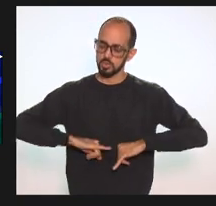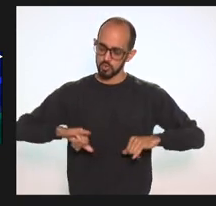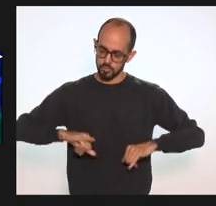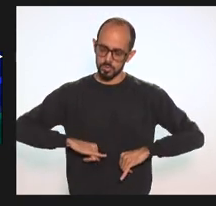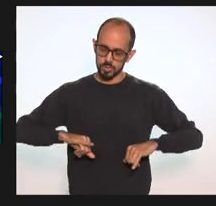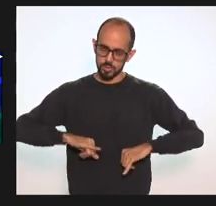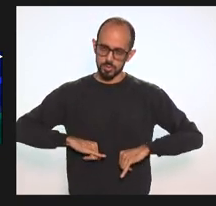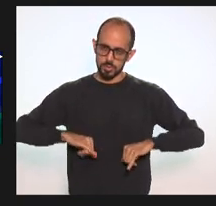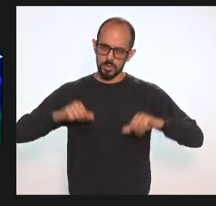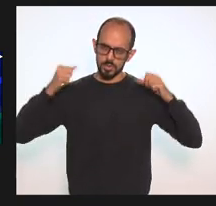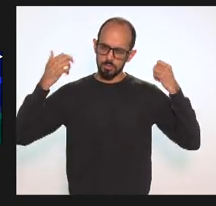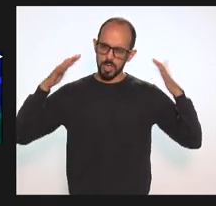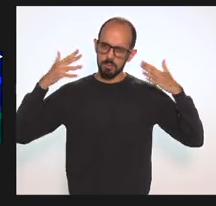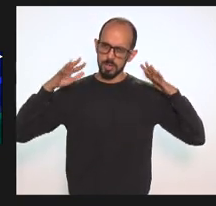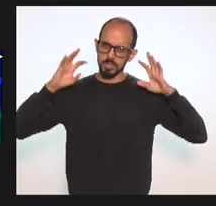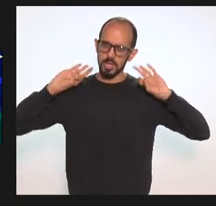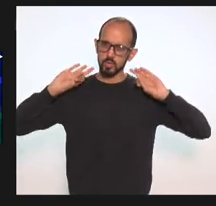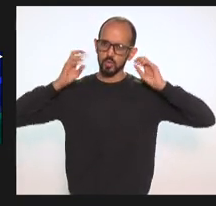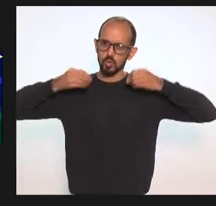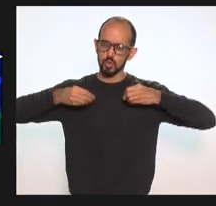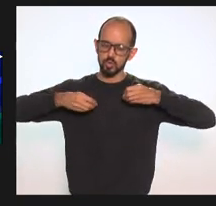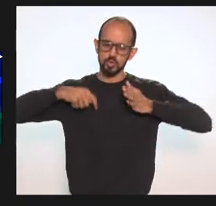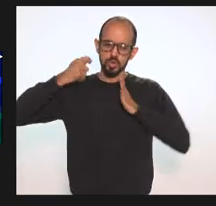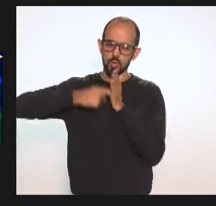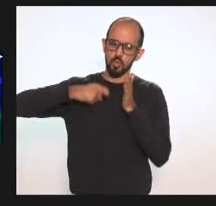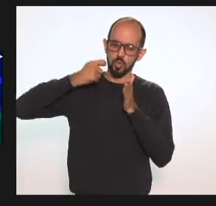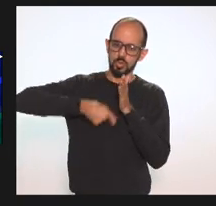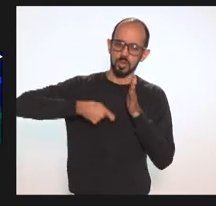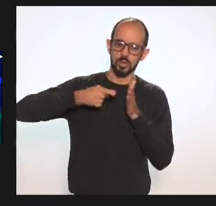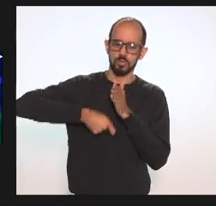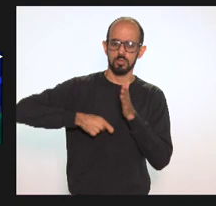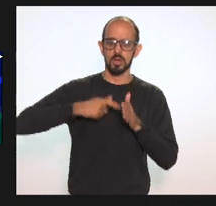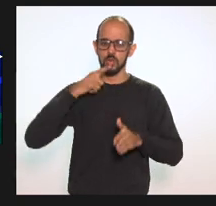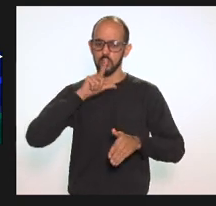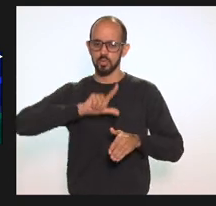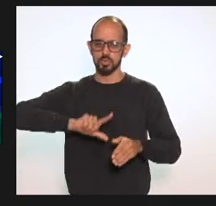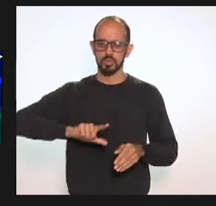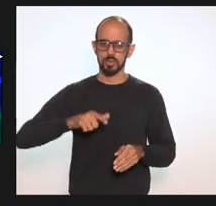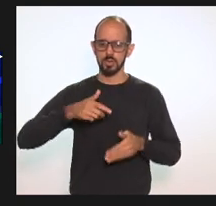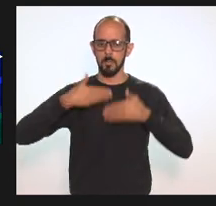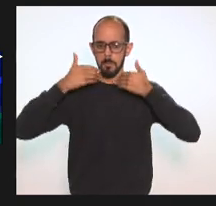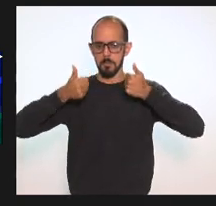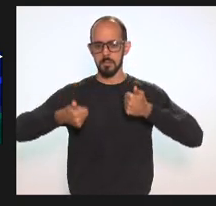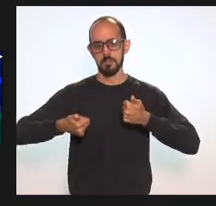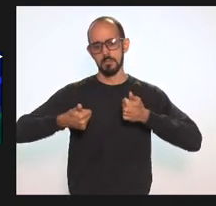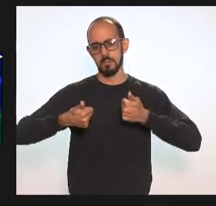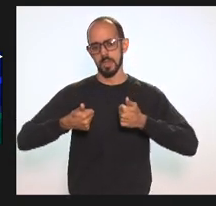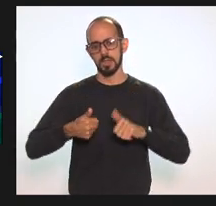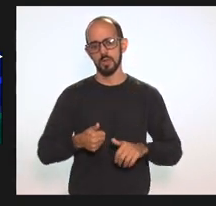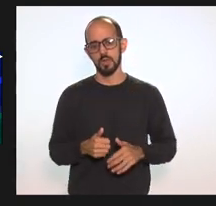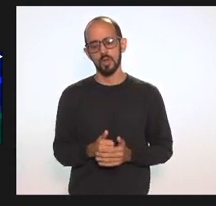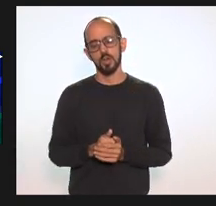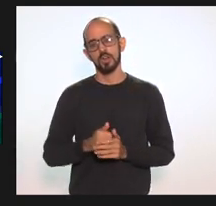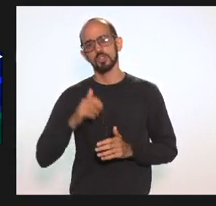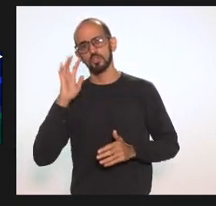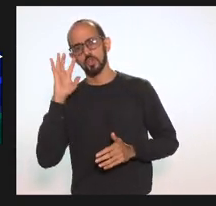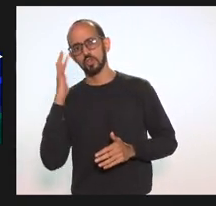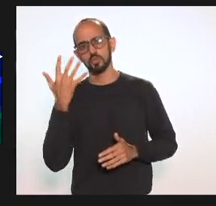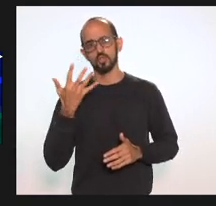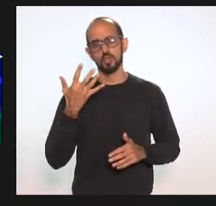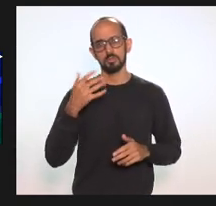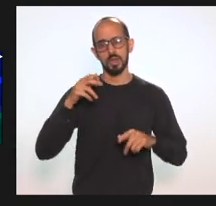todos que estão se empenhando ao máximo para poder ir o melhor melhores soluções